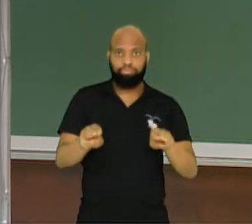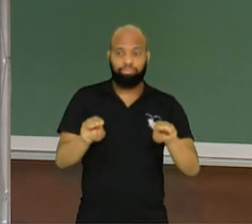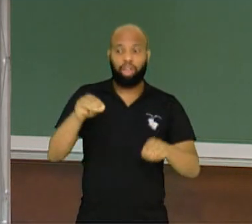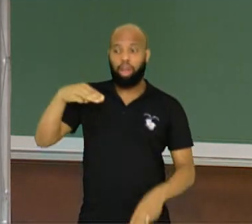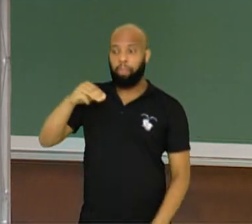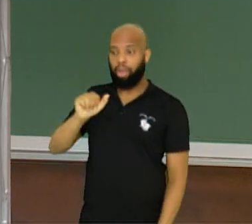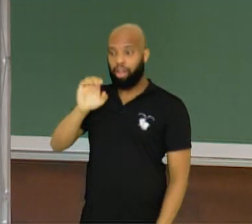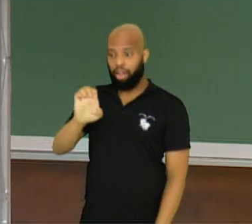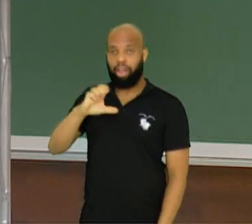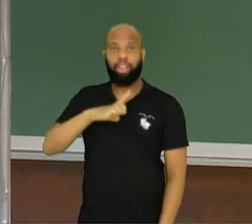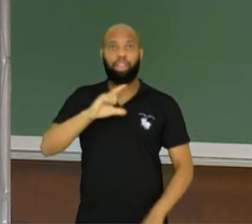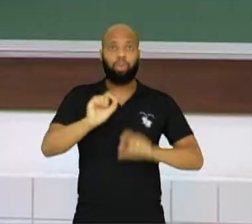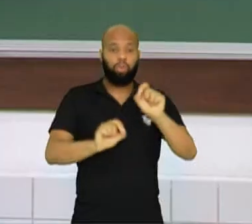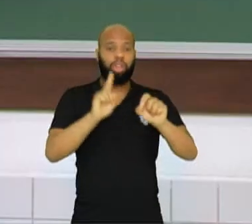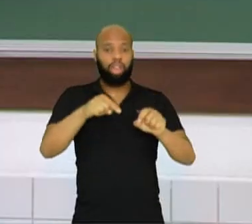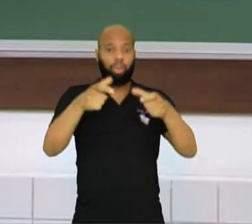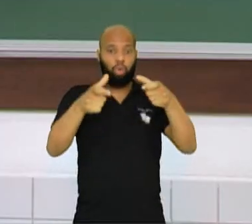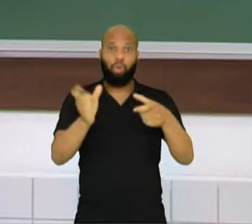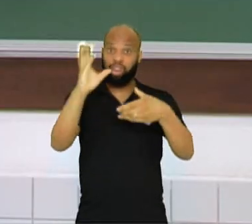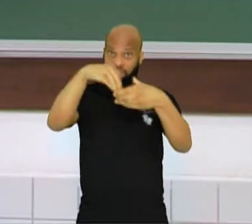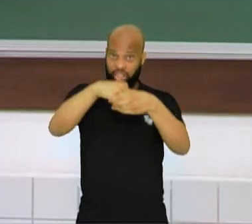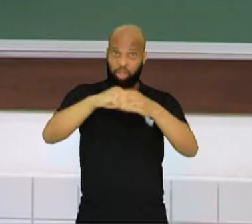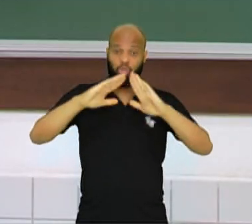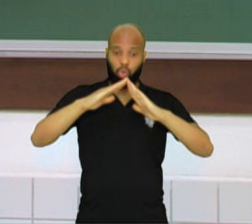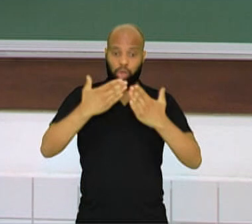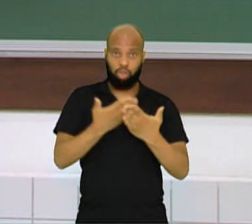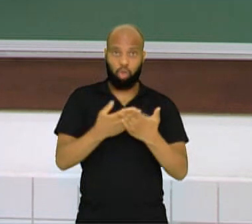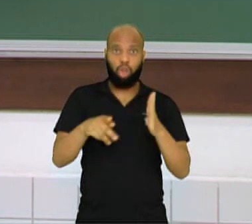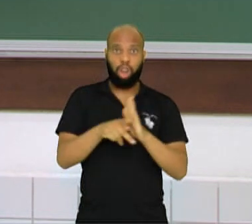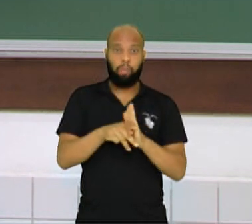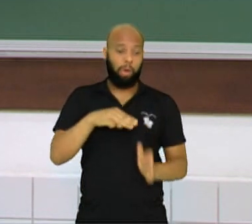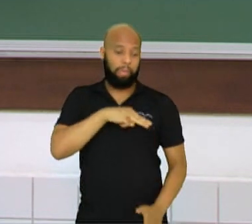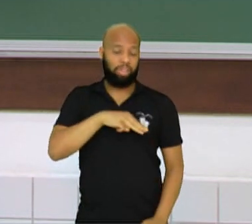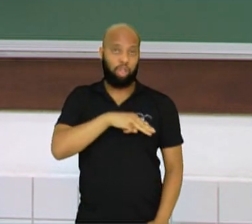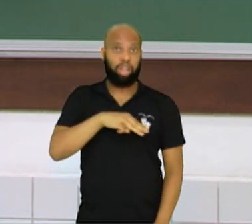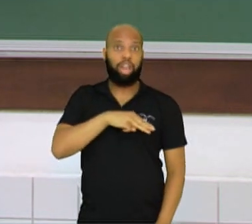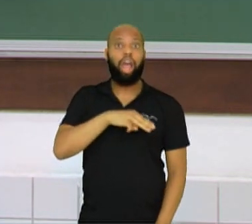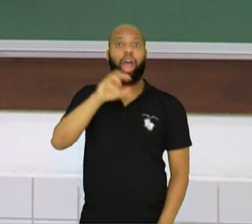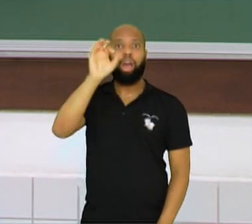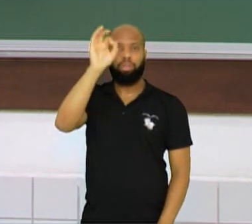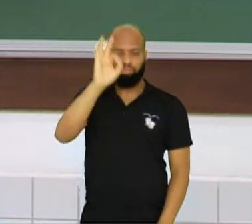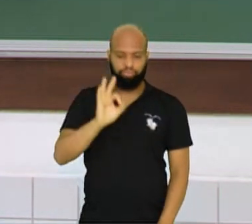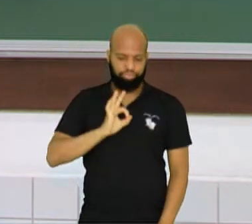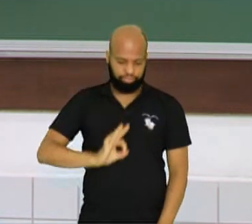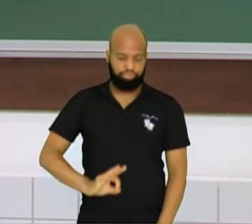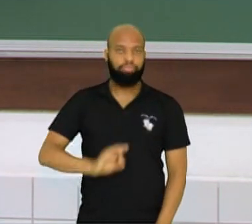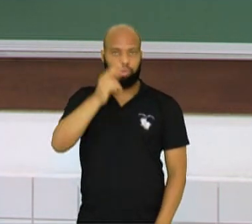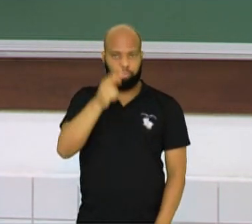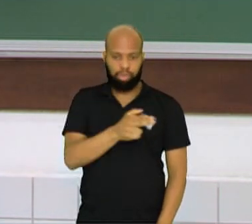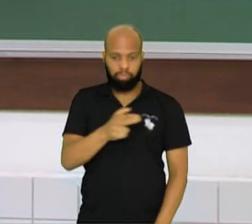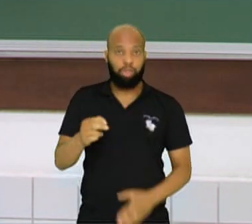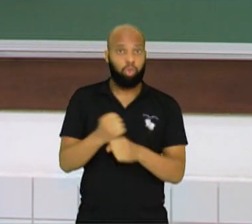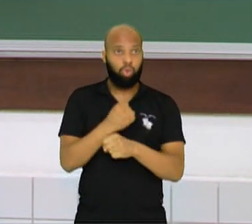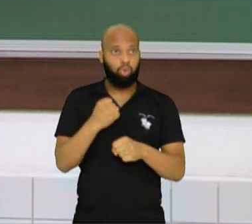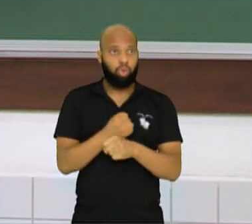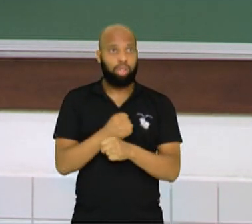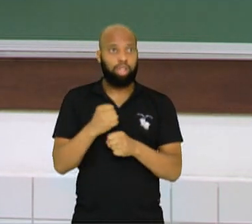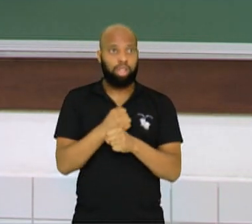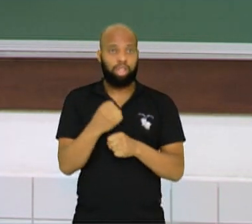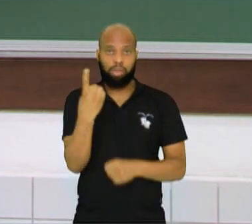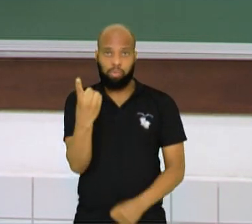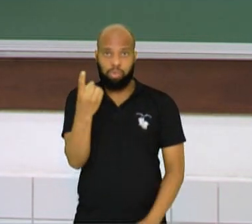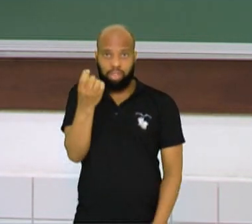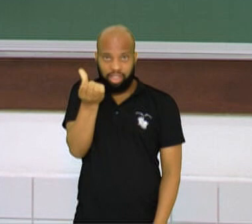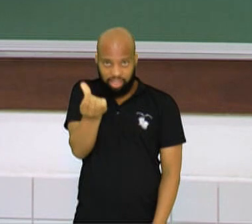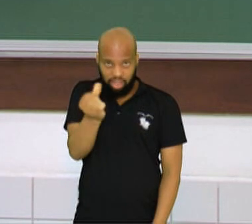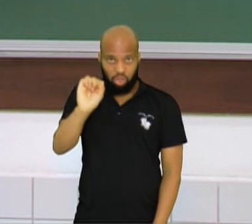é um museu que está localizado num colégio jesuíta que foi construído, gente, começou a sua construção no ano de